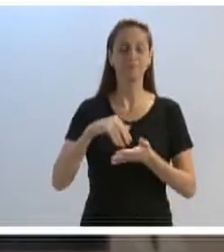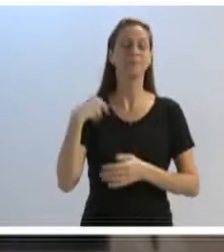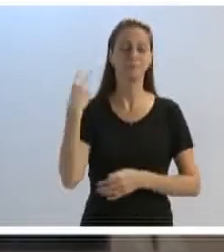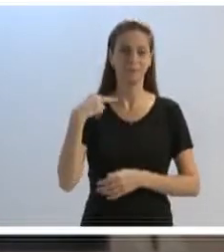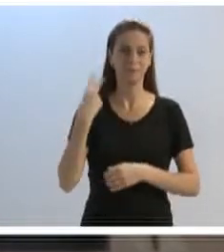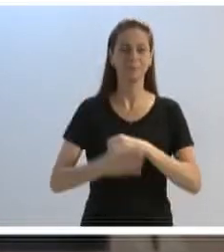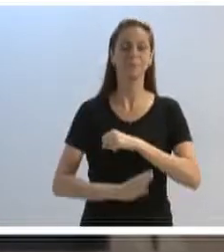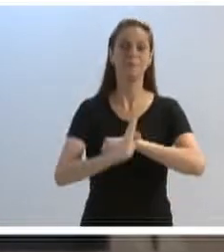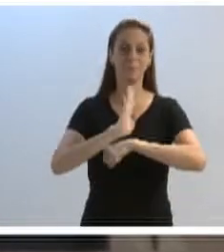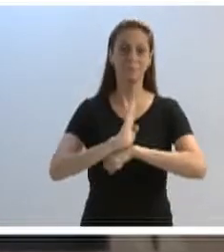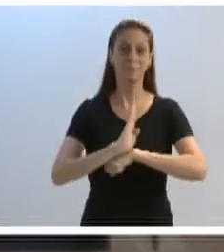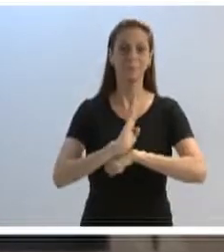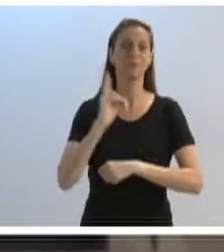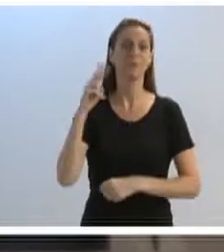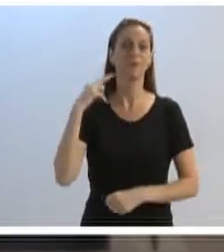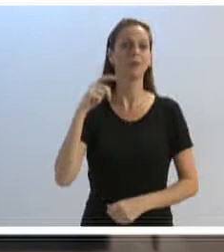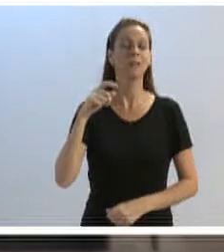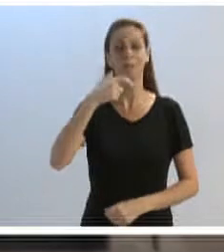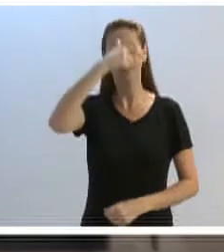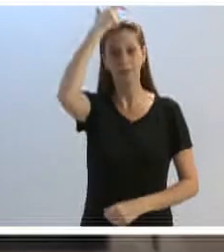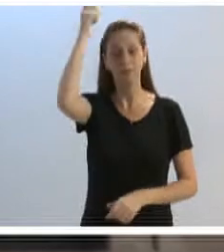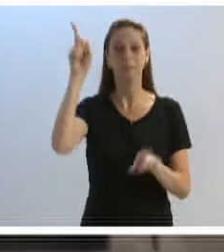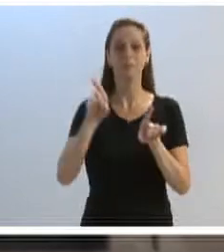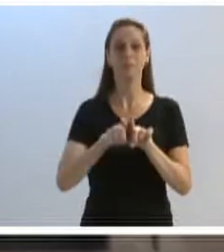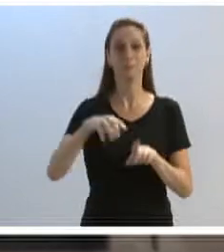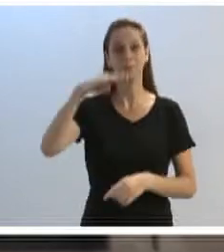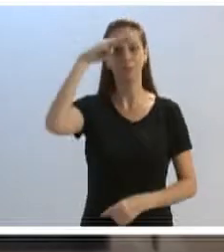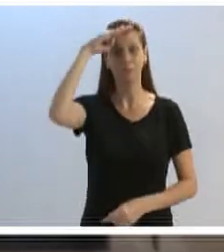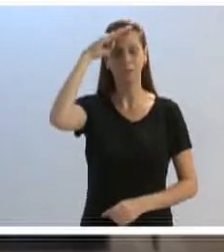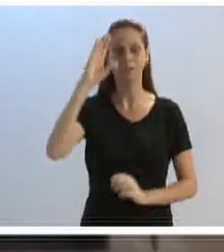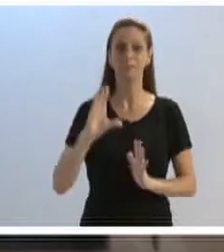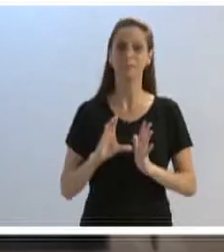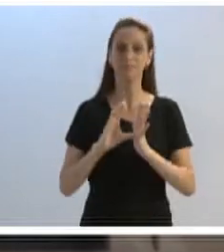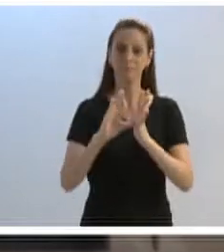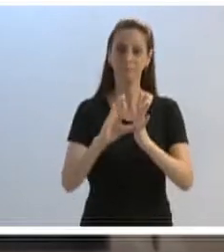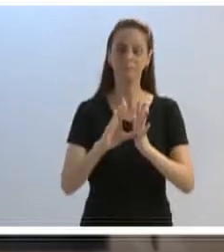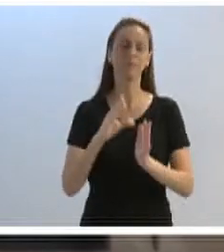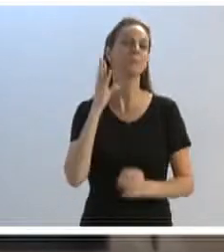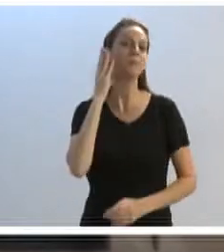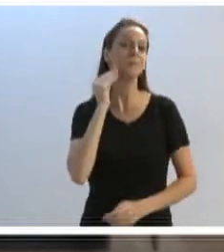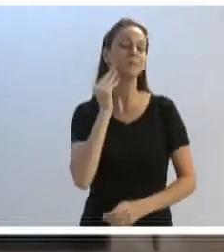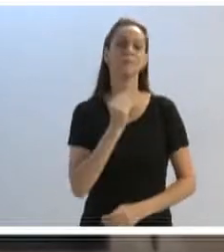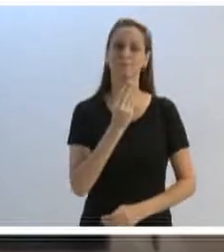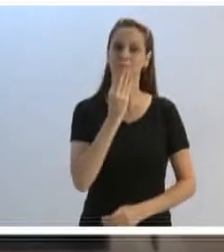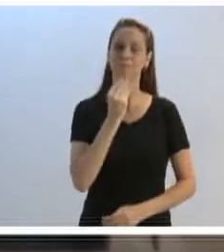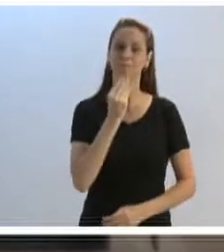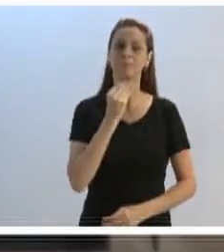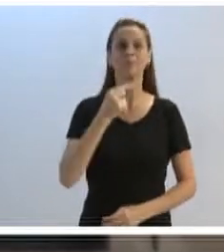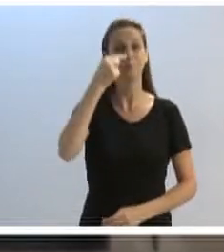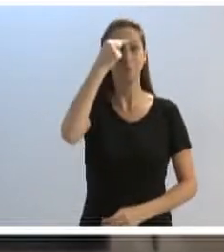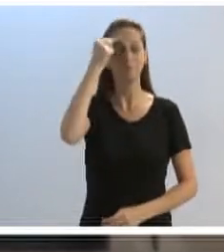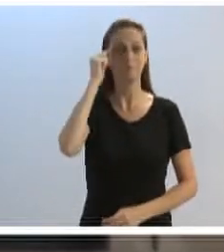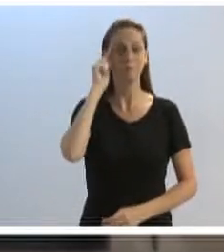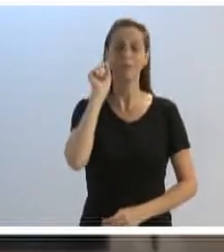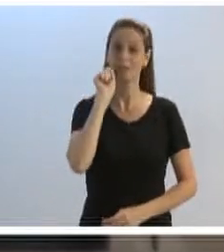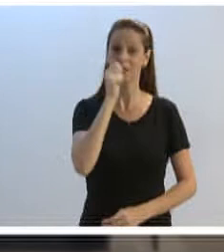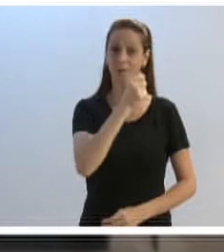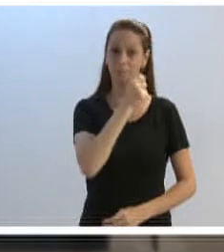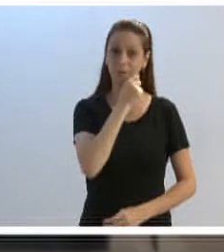vereador Zeca Bombeiro, vereador Adriano, vereador Jovino, vereador Caminha, vereador Gilson, vereador Bruno, vereador Ito, vereador